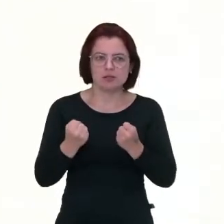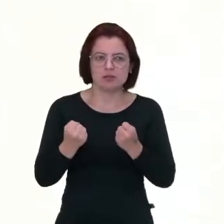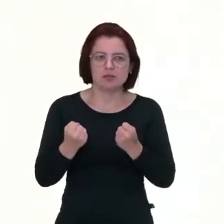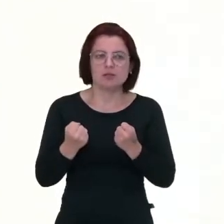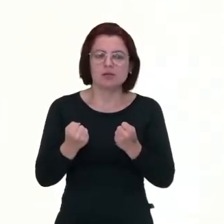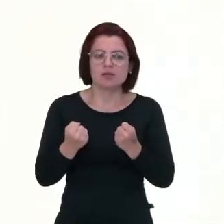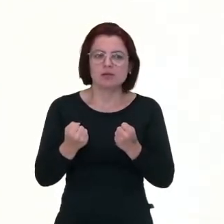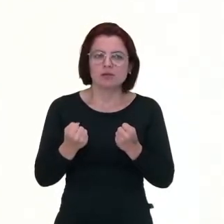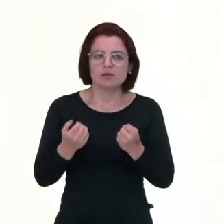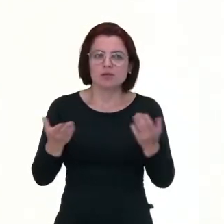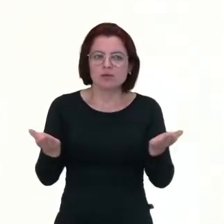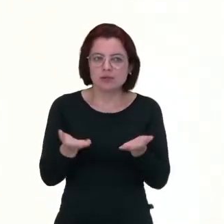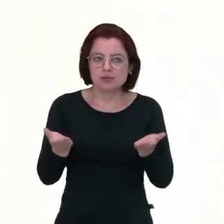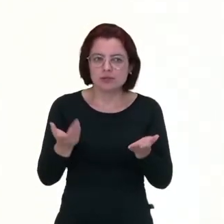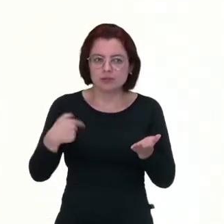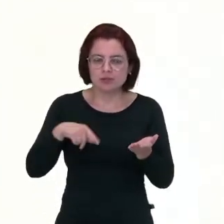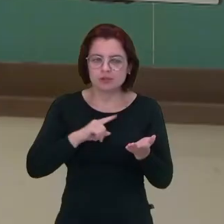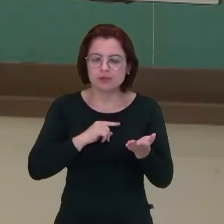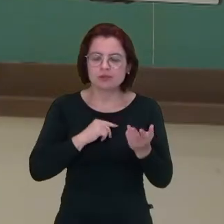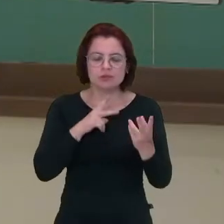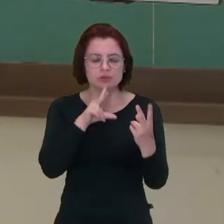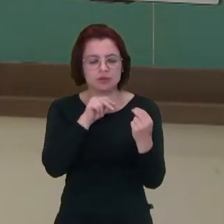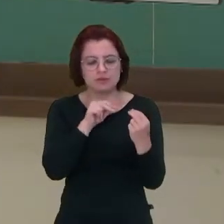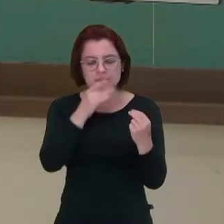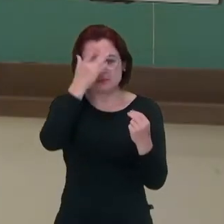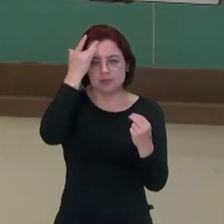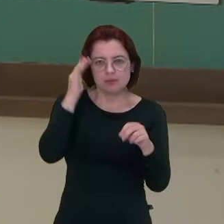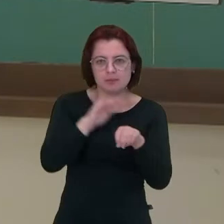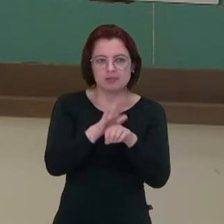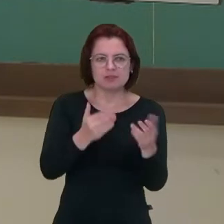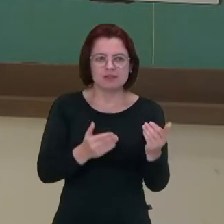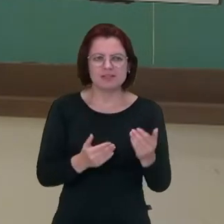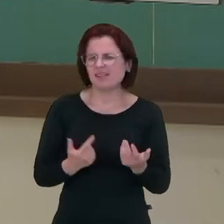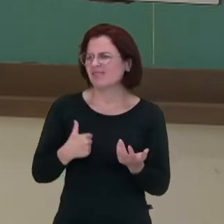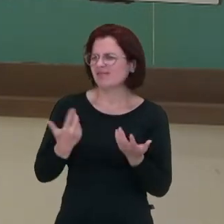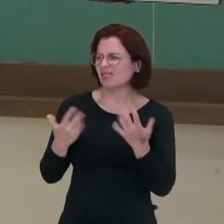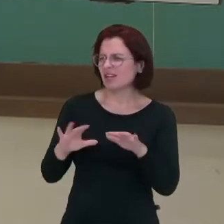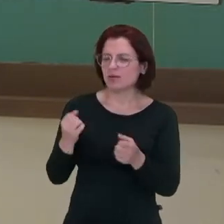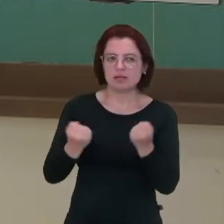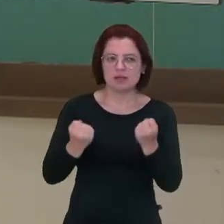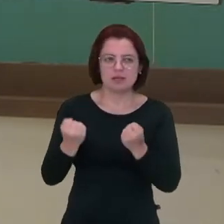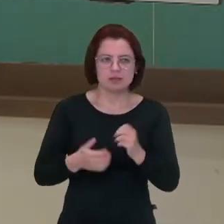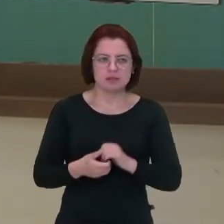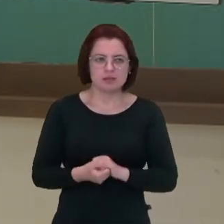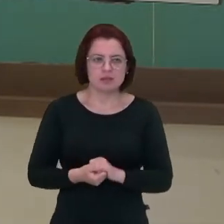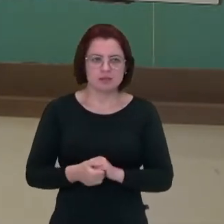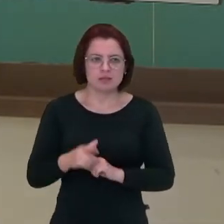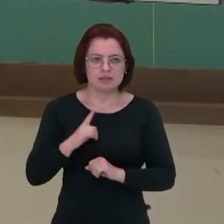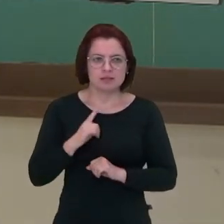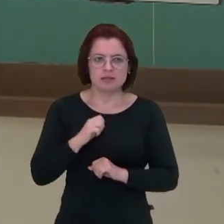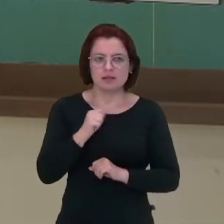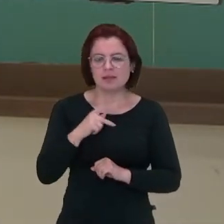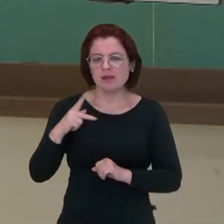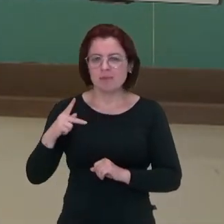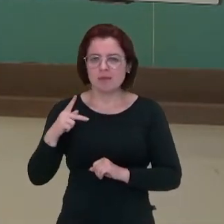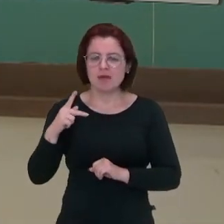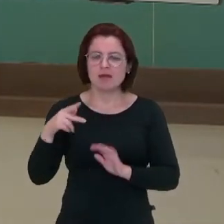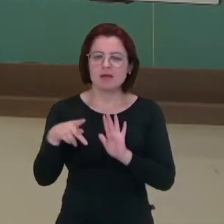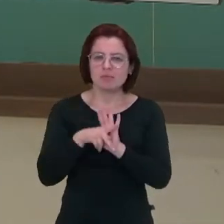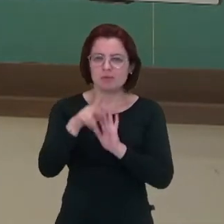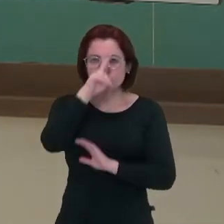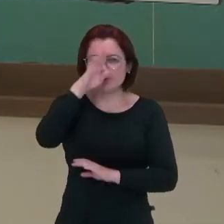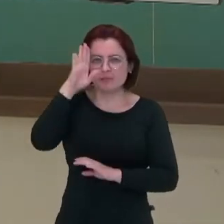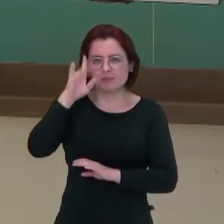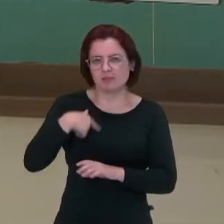carro. Hoje em dia a gente começa a conversar com as pessoas mais jovens e diz assim, não quero carro. Tem o aplicativo para me deslocar, para que